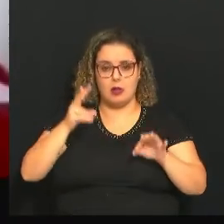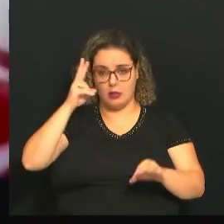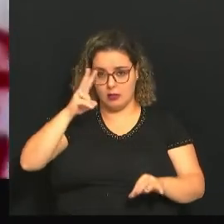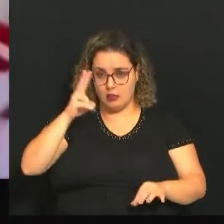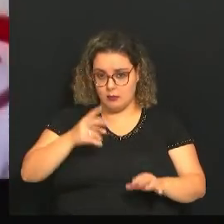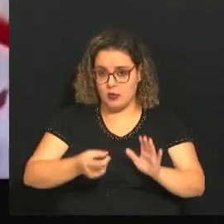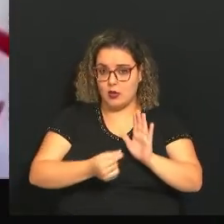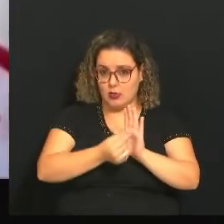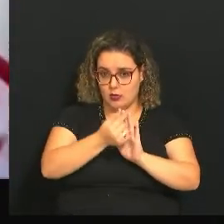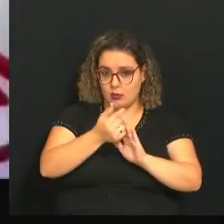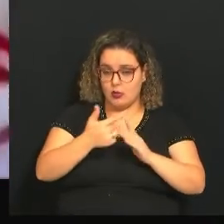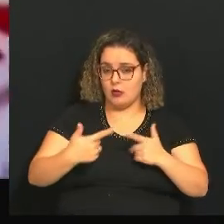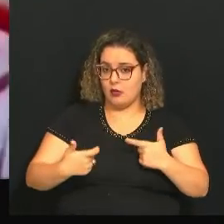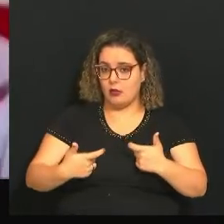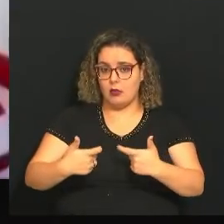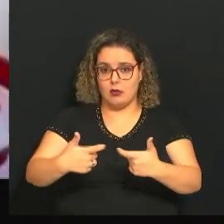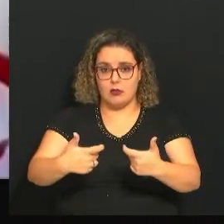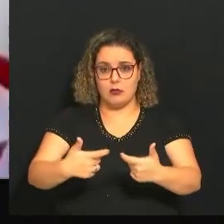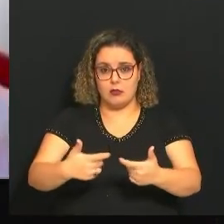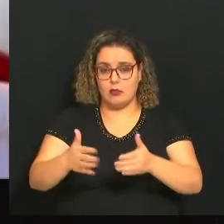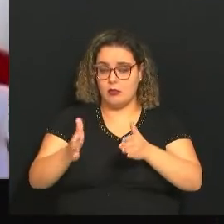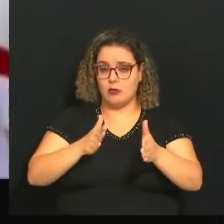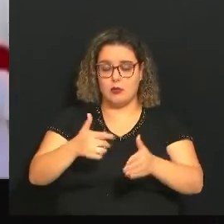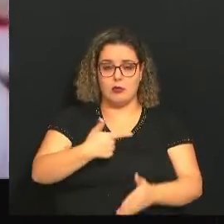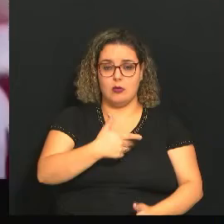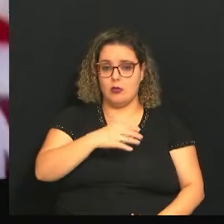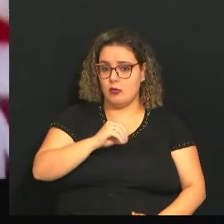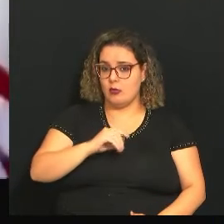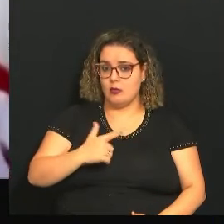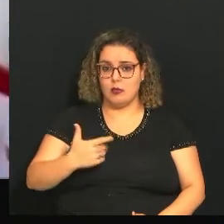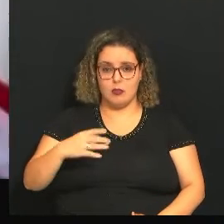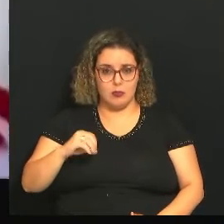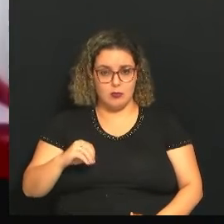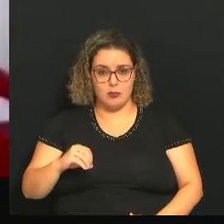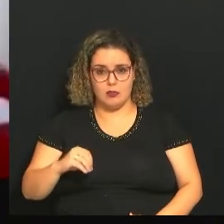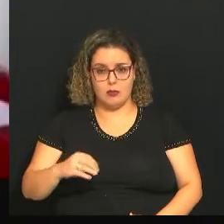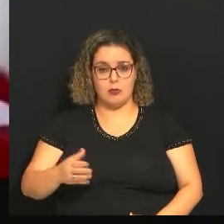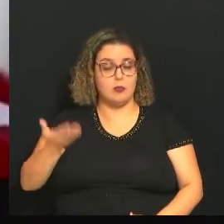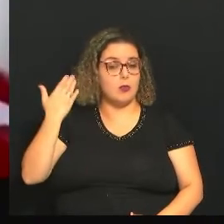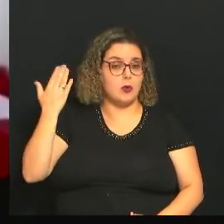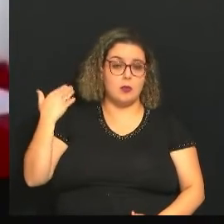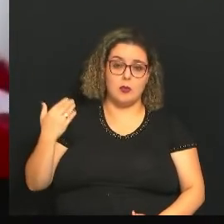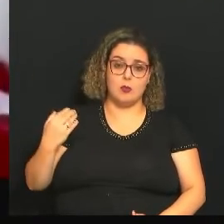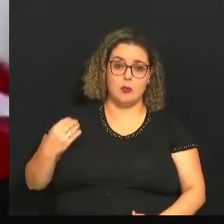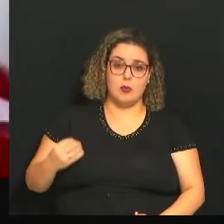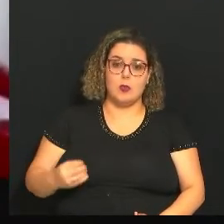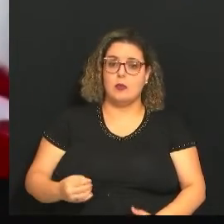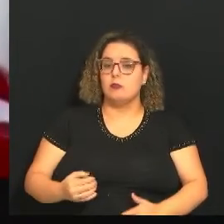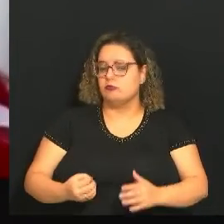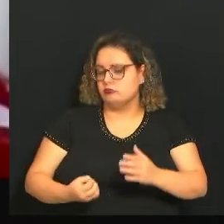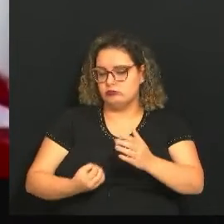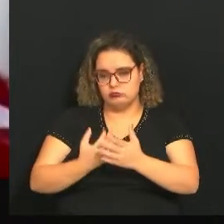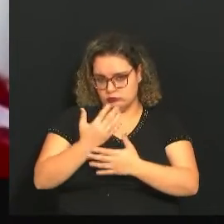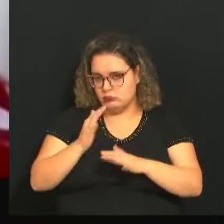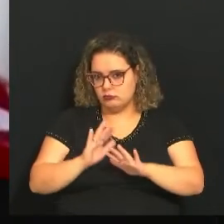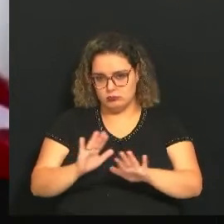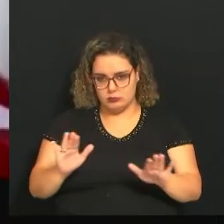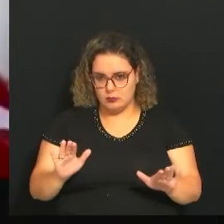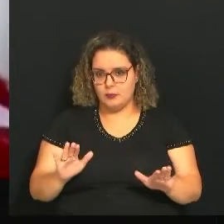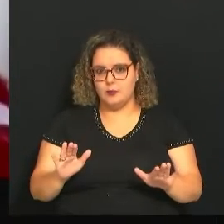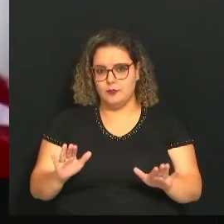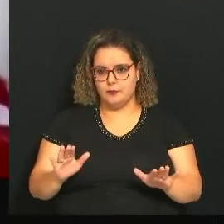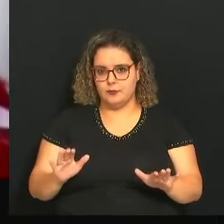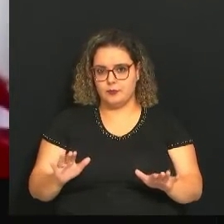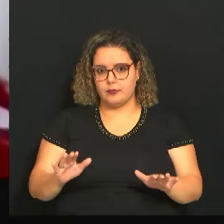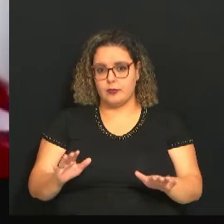só teve validade para 2020, ponto. Aquele comunicado para o ano lá que ele foi editado, acabou. Agora a gente precisa parar de